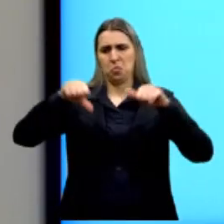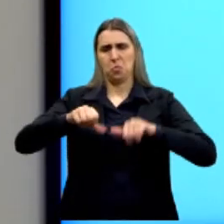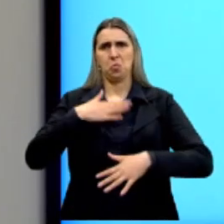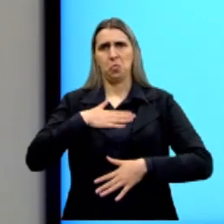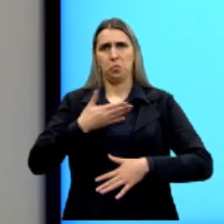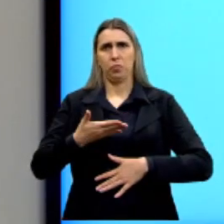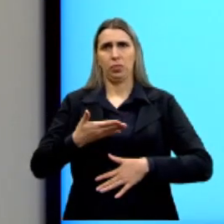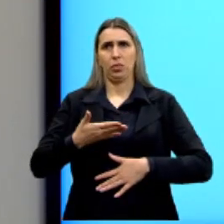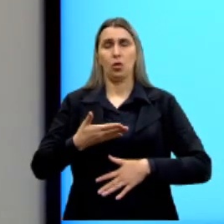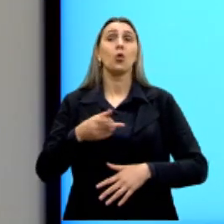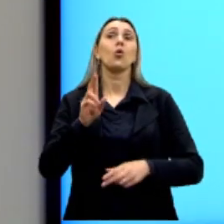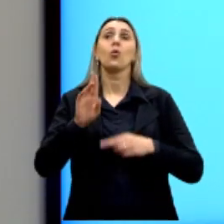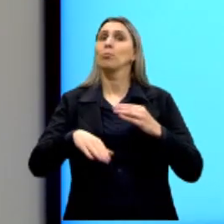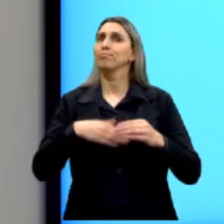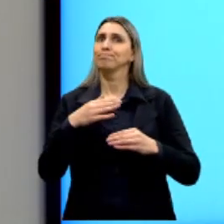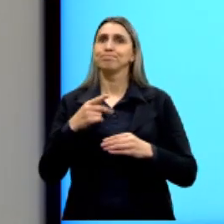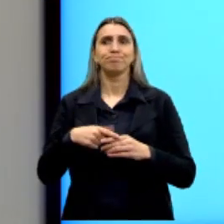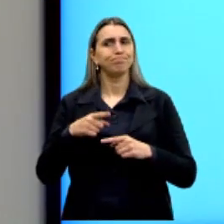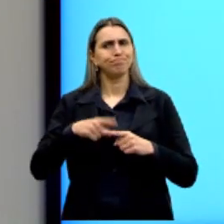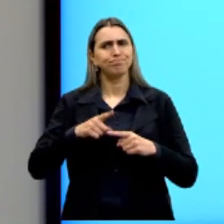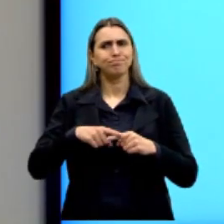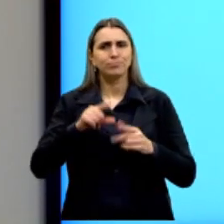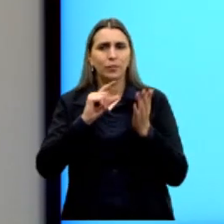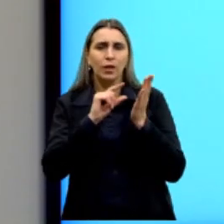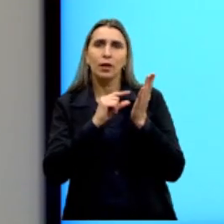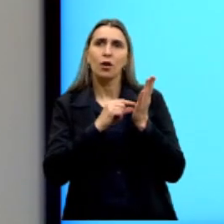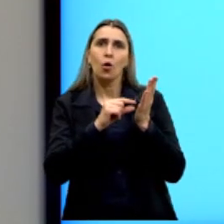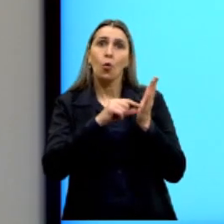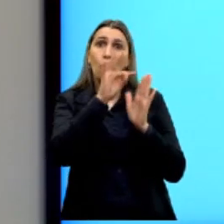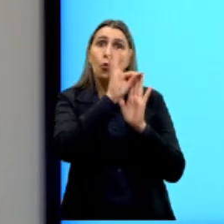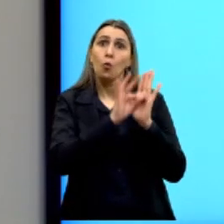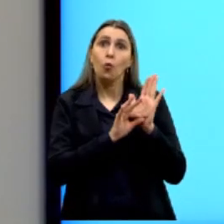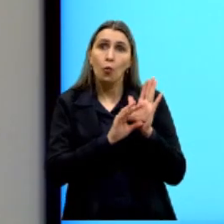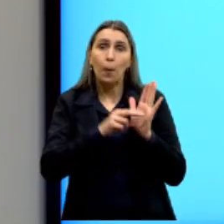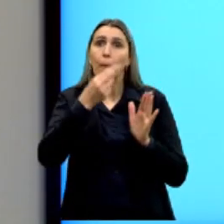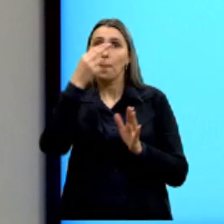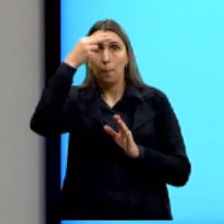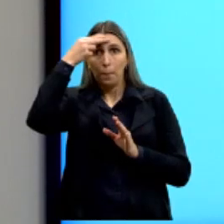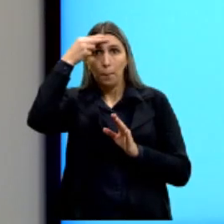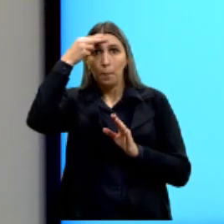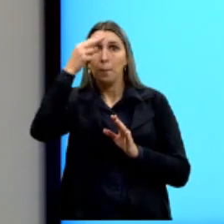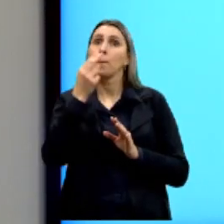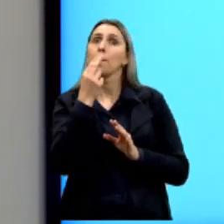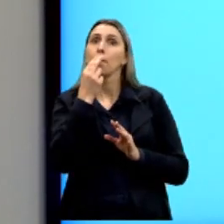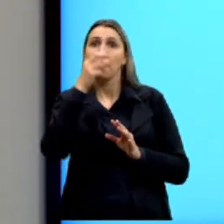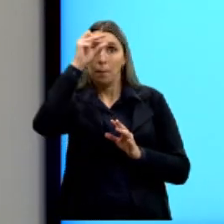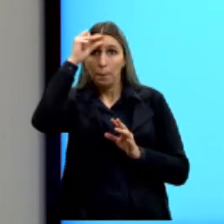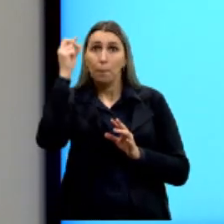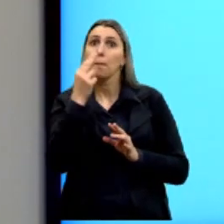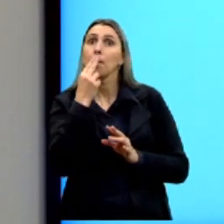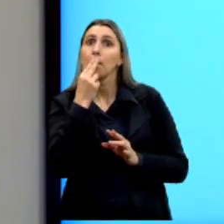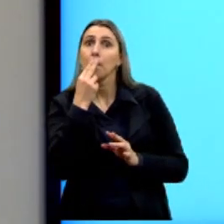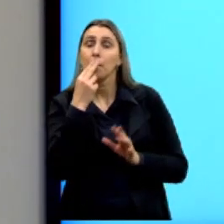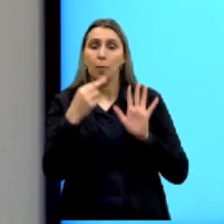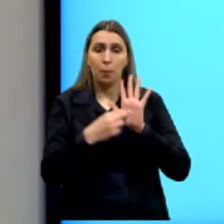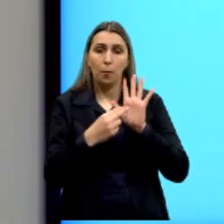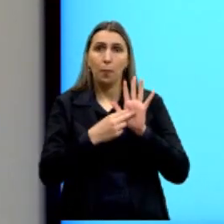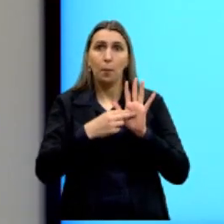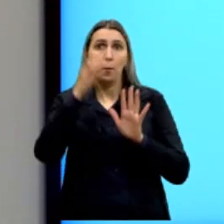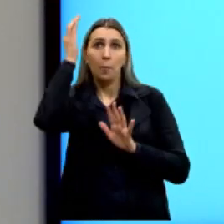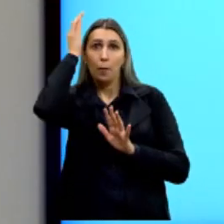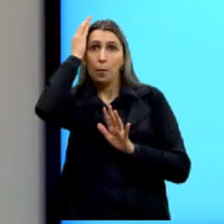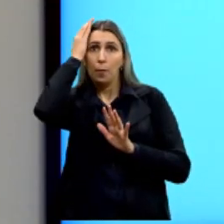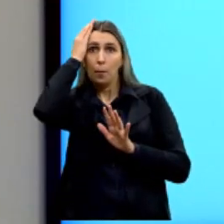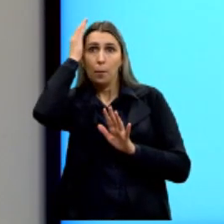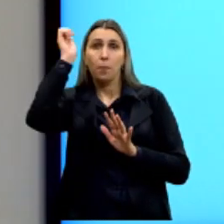tudo devido a um Cruel o artigo de Monteiro Lobato sobre a hissa sobre a exposição de